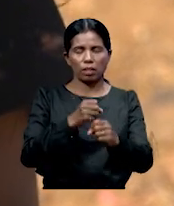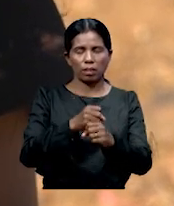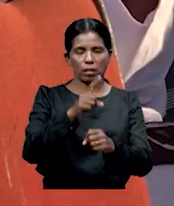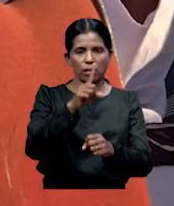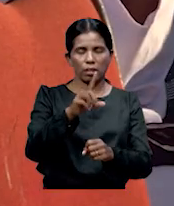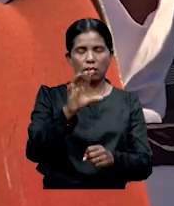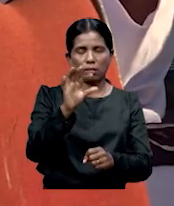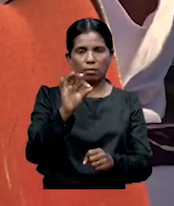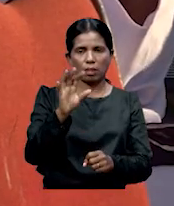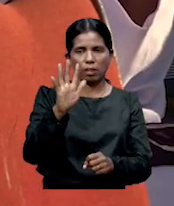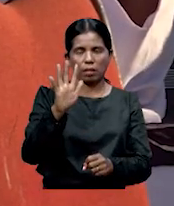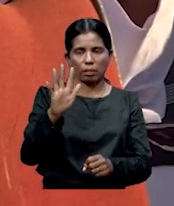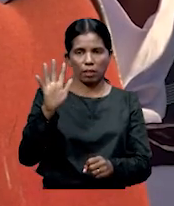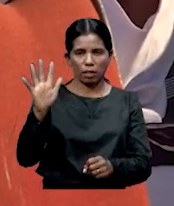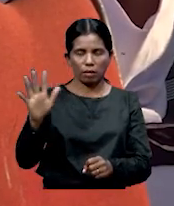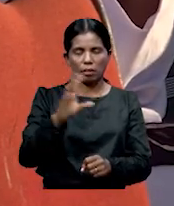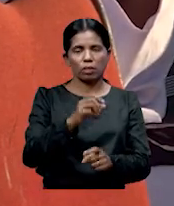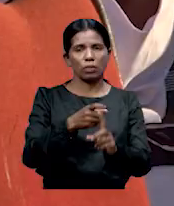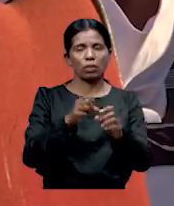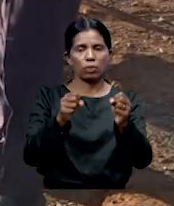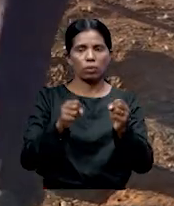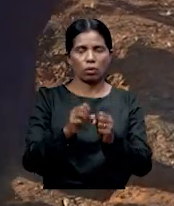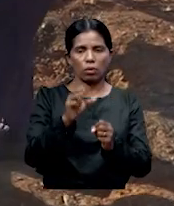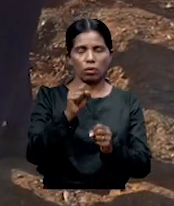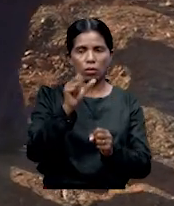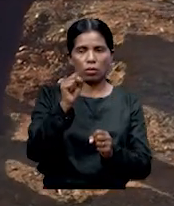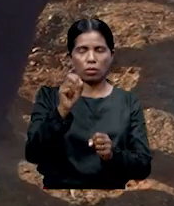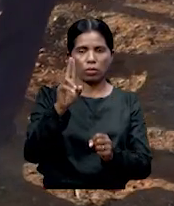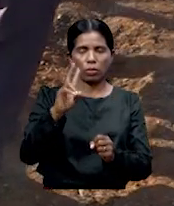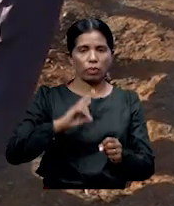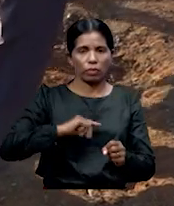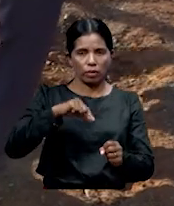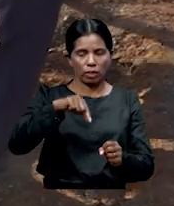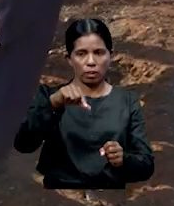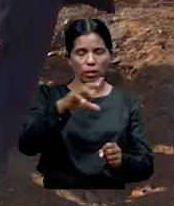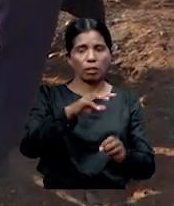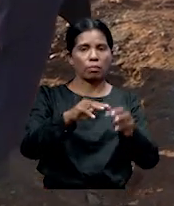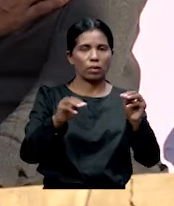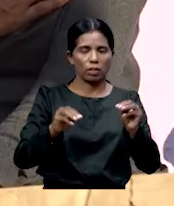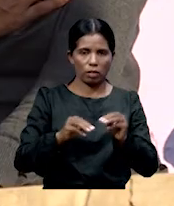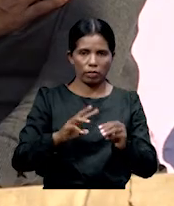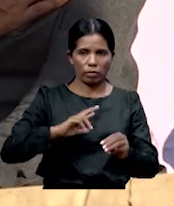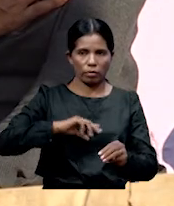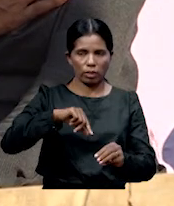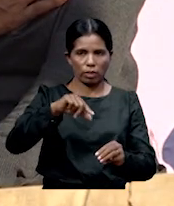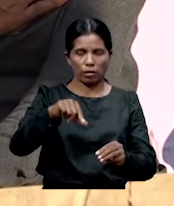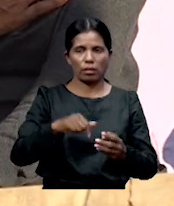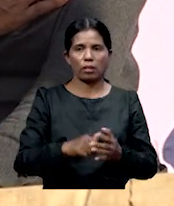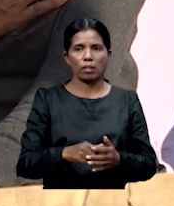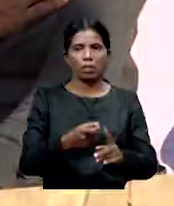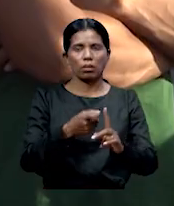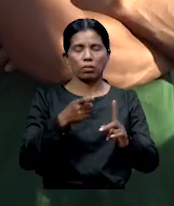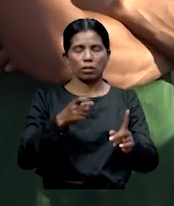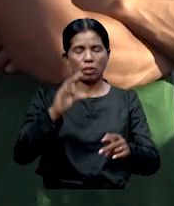Nuno Lessen Lima suco Osorua Posto Administrativo Viqueque, Município Viqueque. Saudoso